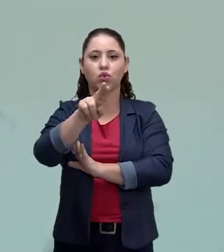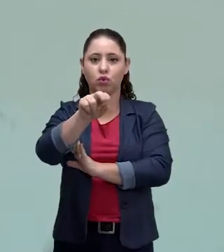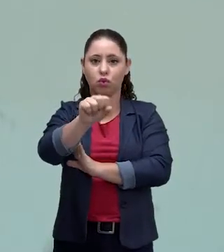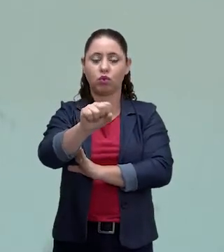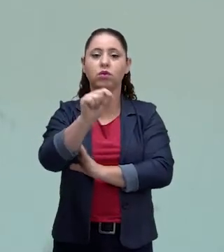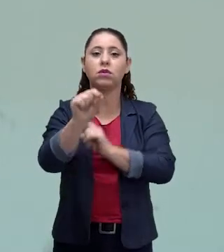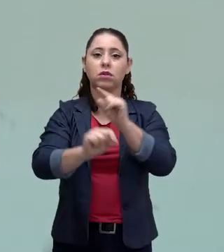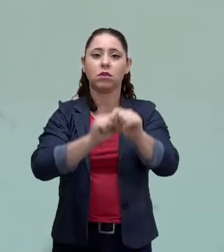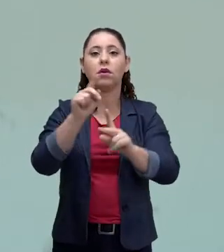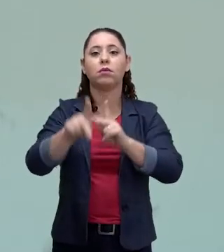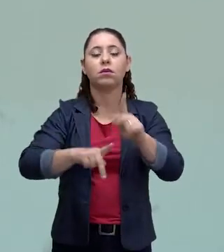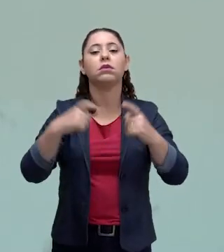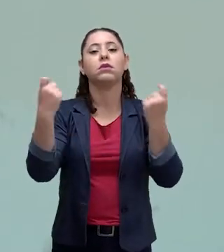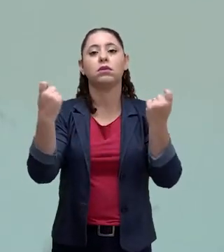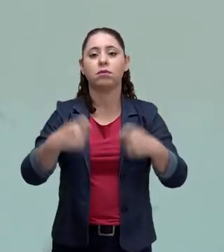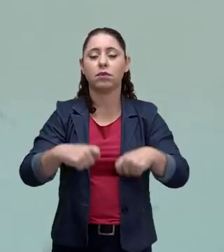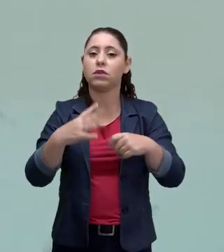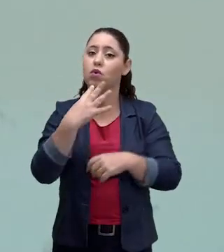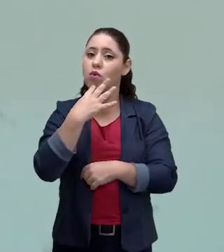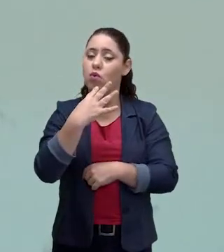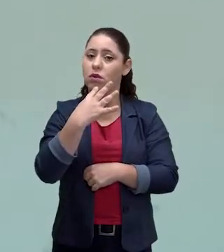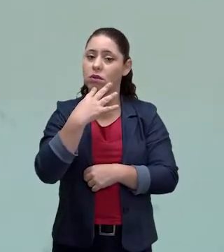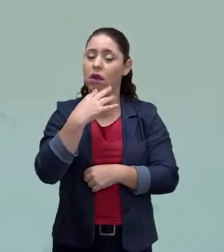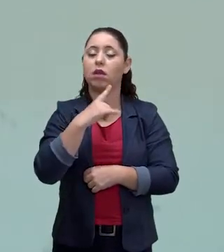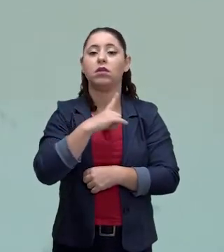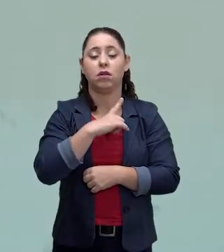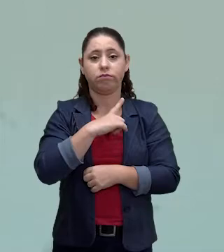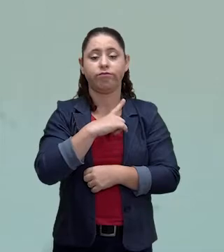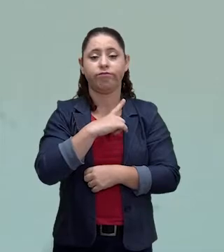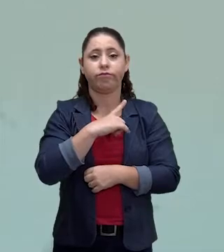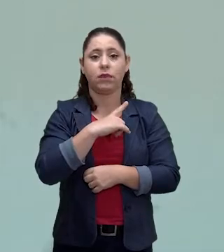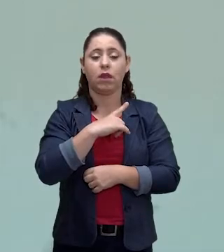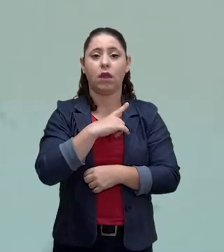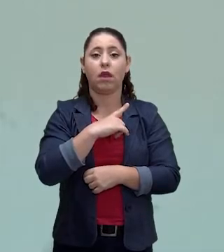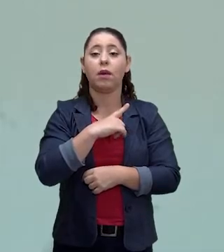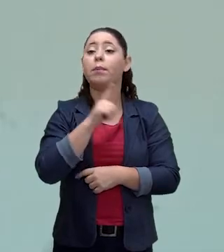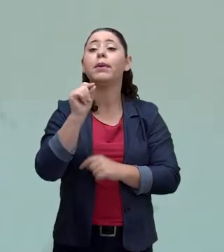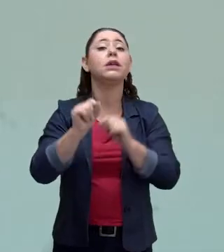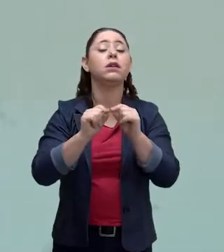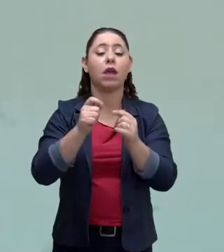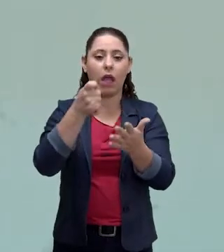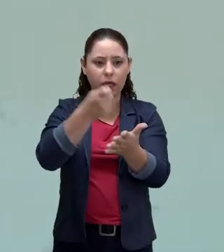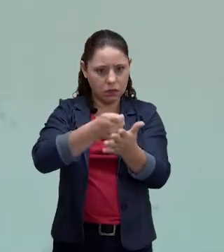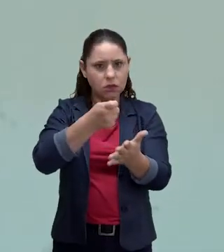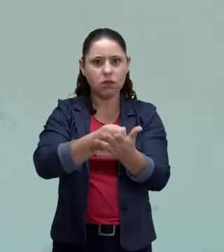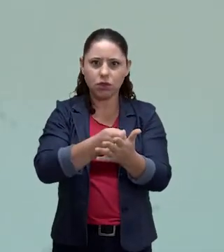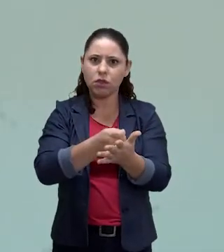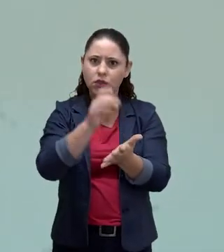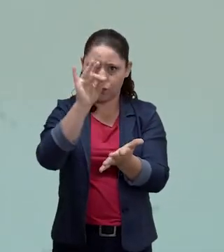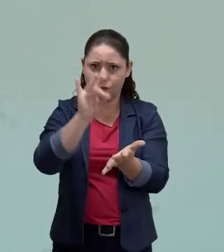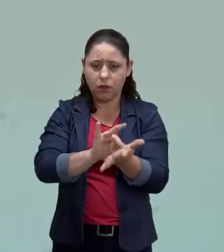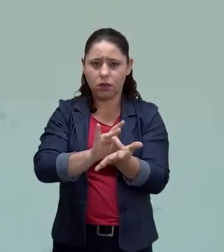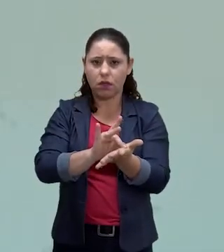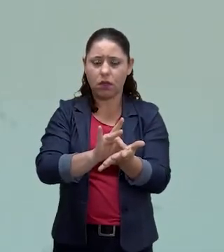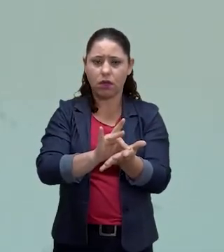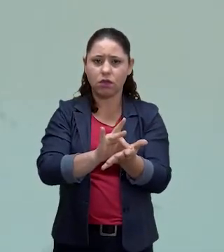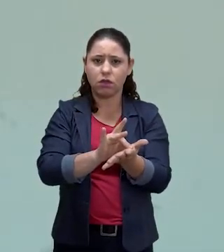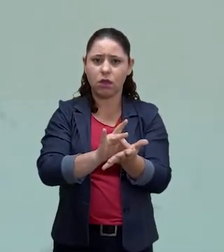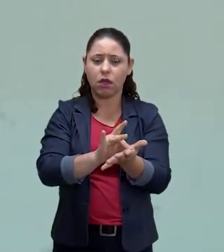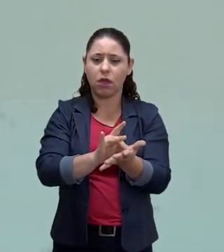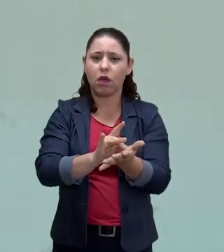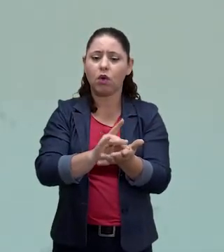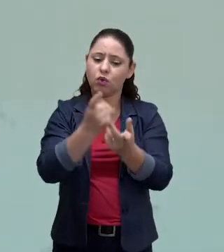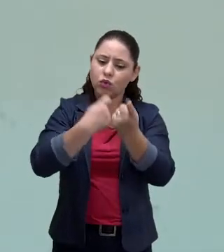SUS e que a população precisa ter conhecimento que existe até para poder exigir